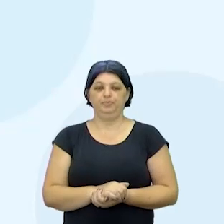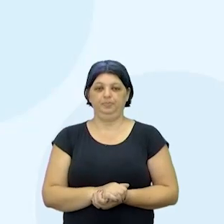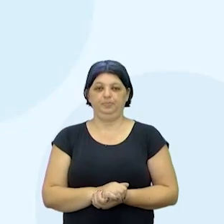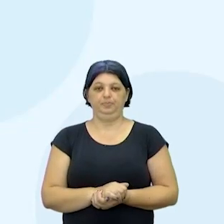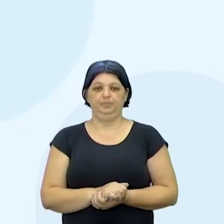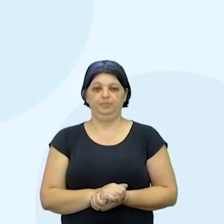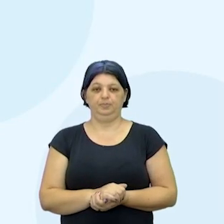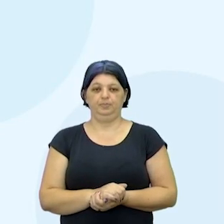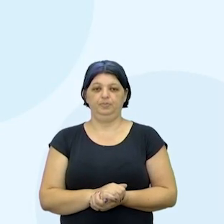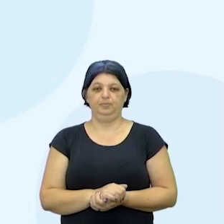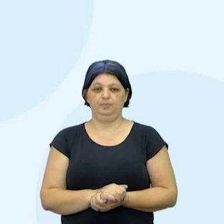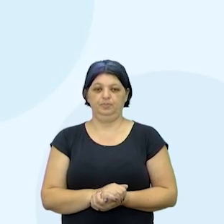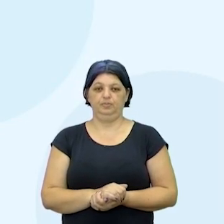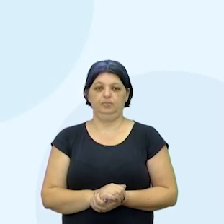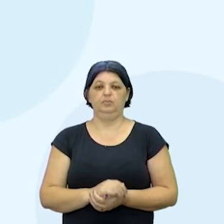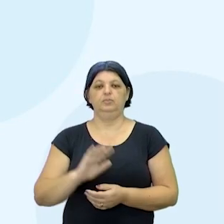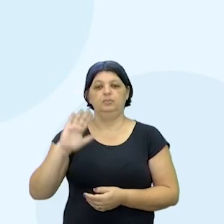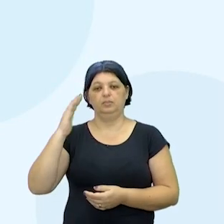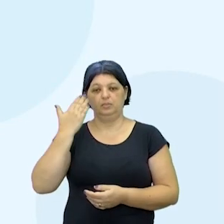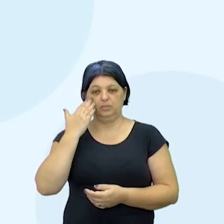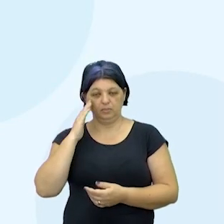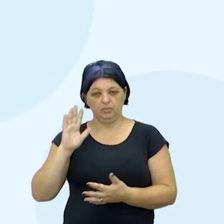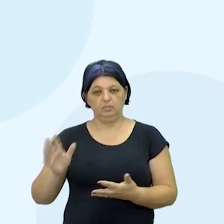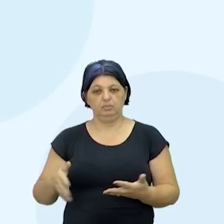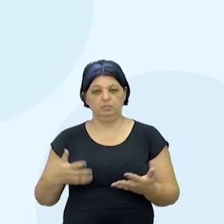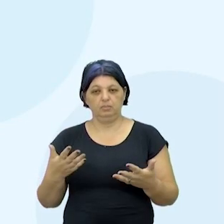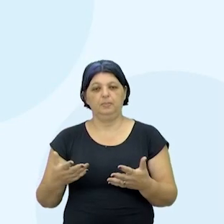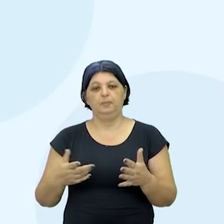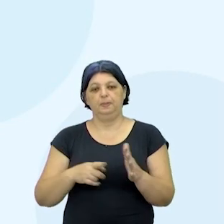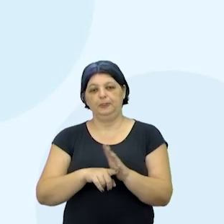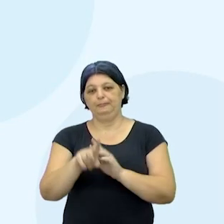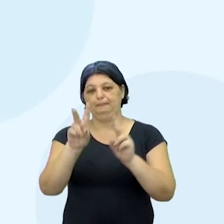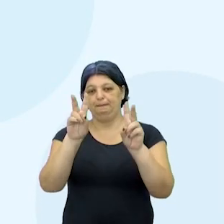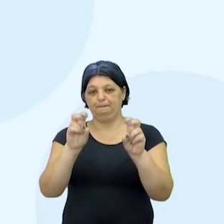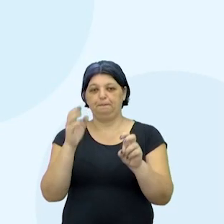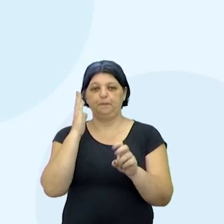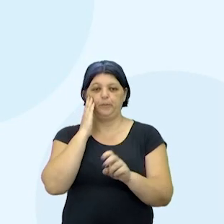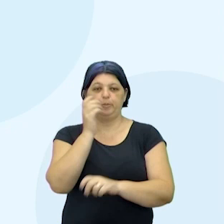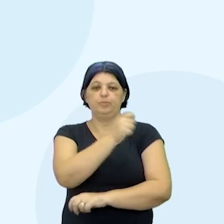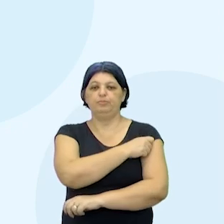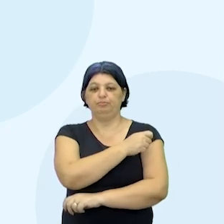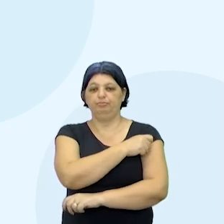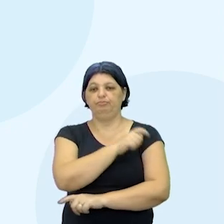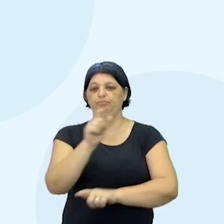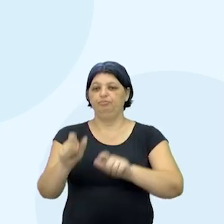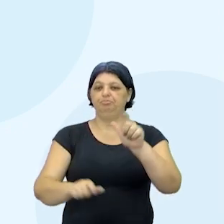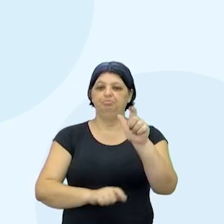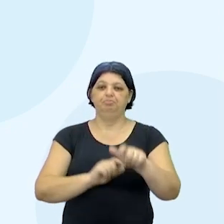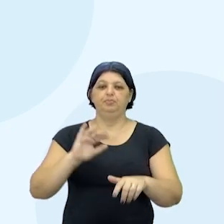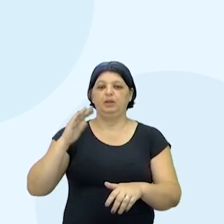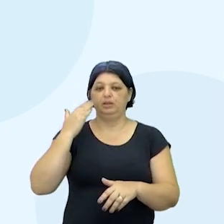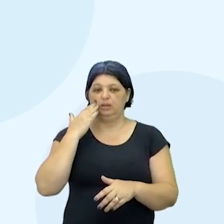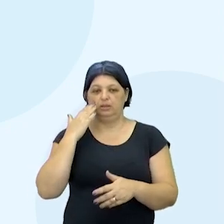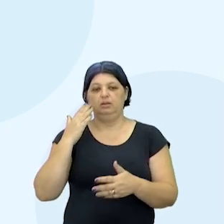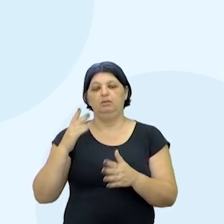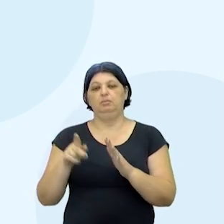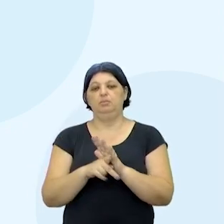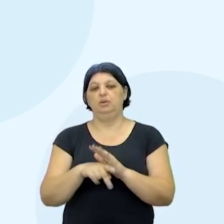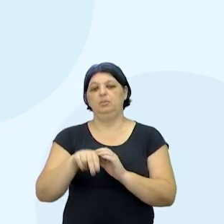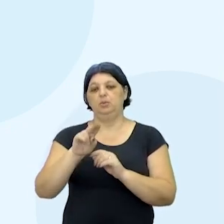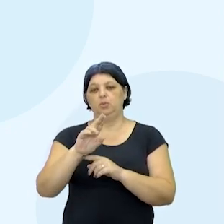comigo. Promover a compreensão sobre o componente e saber como os estudantes significam no percurso que farão na